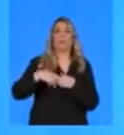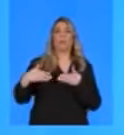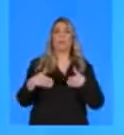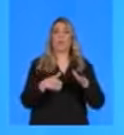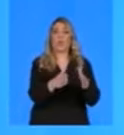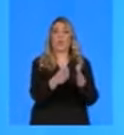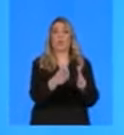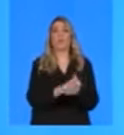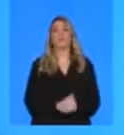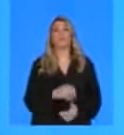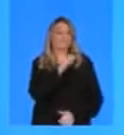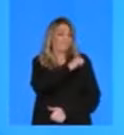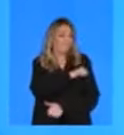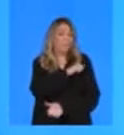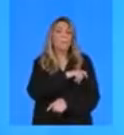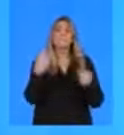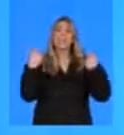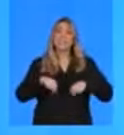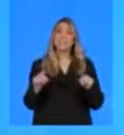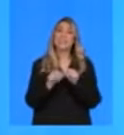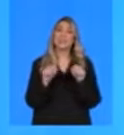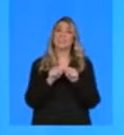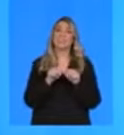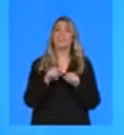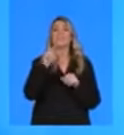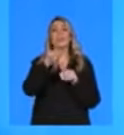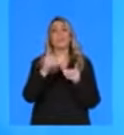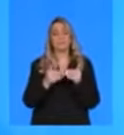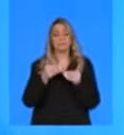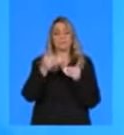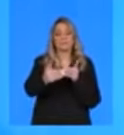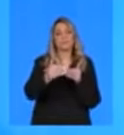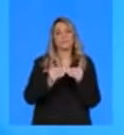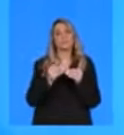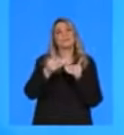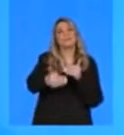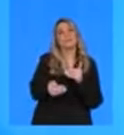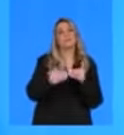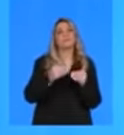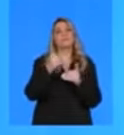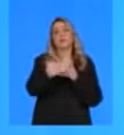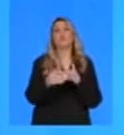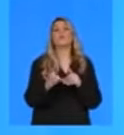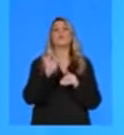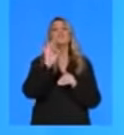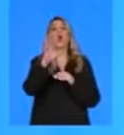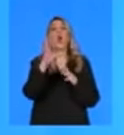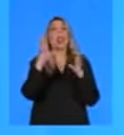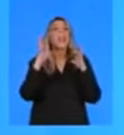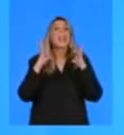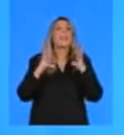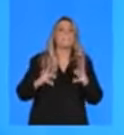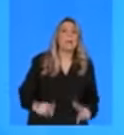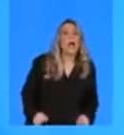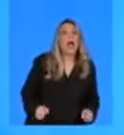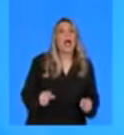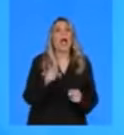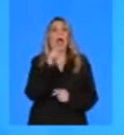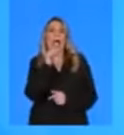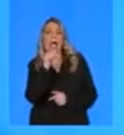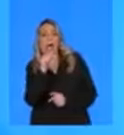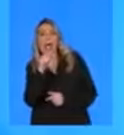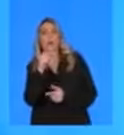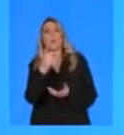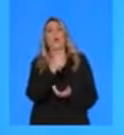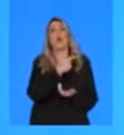o Rio de Janeiro precisa fazer e tá adando muito tempo não é só a questão de despoluir as nossas Lagoas nossos rios